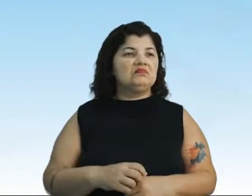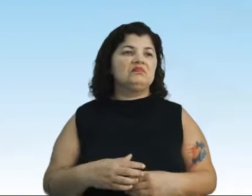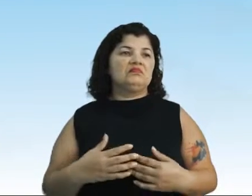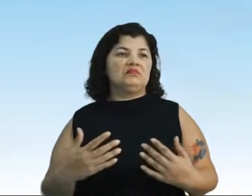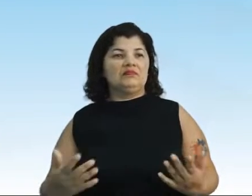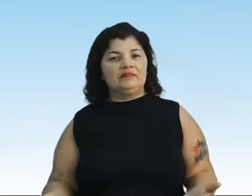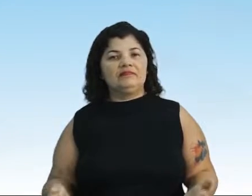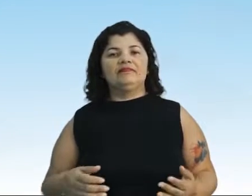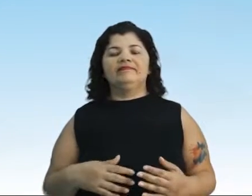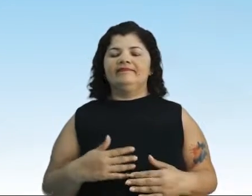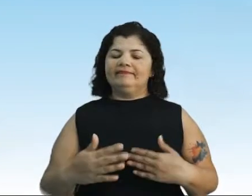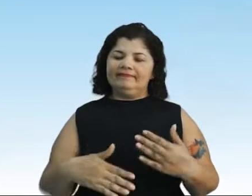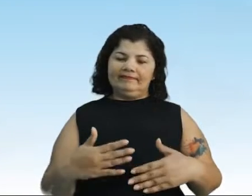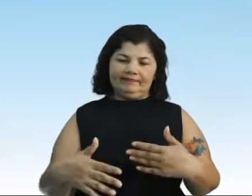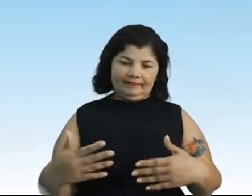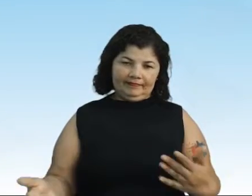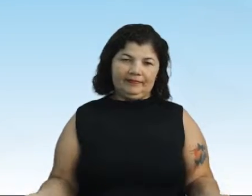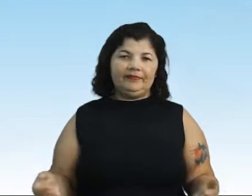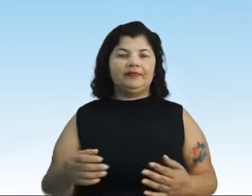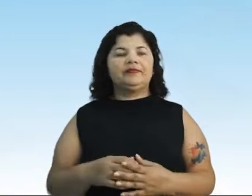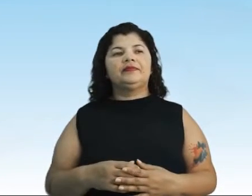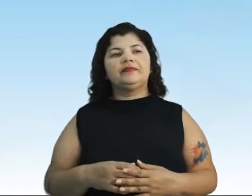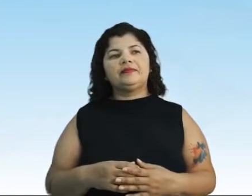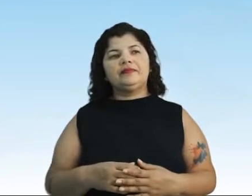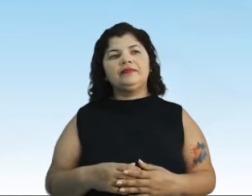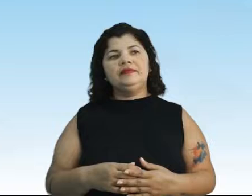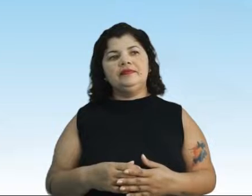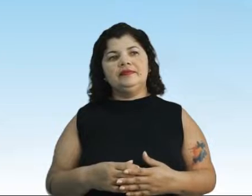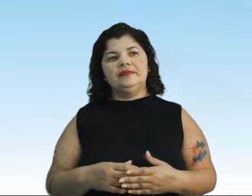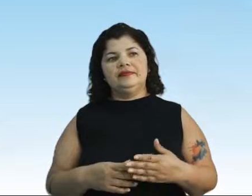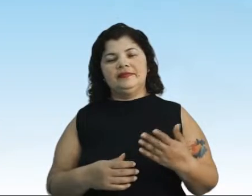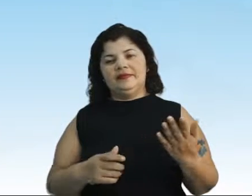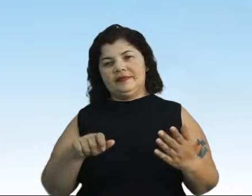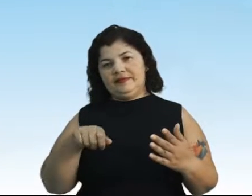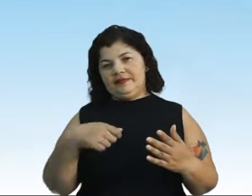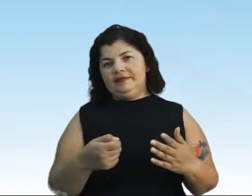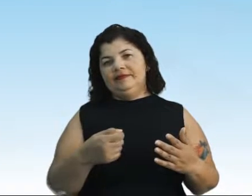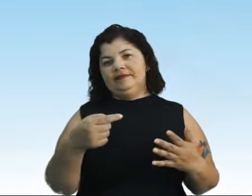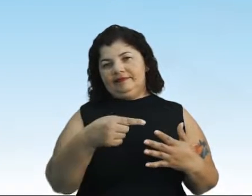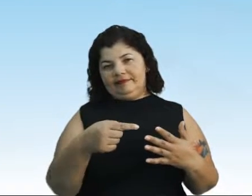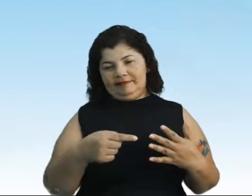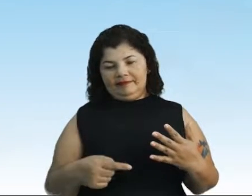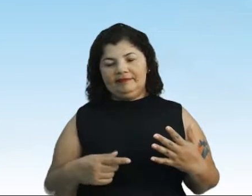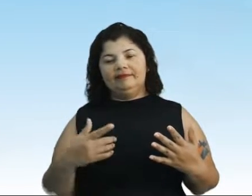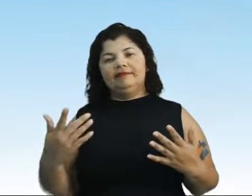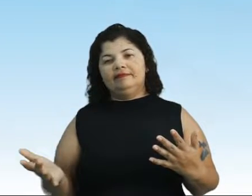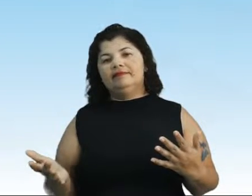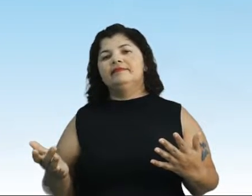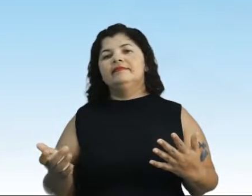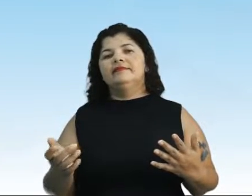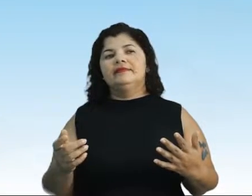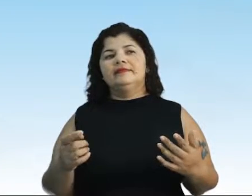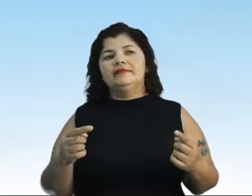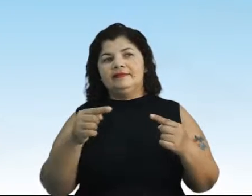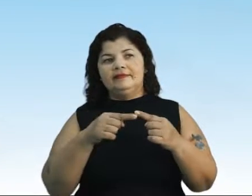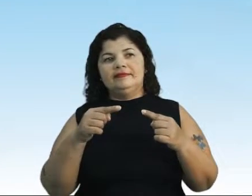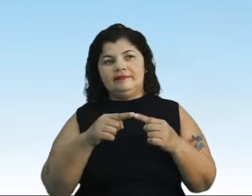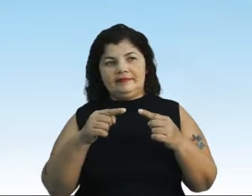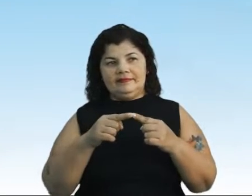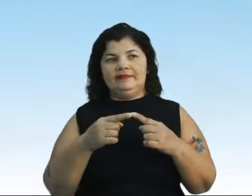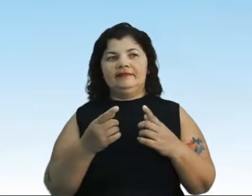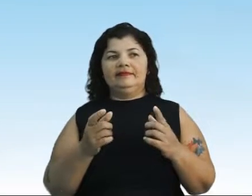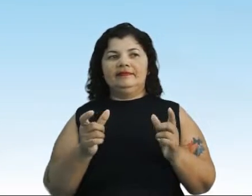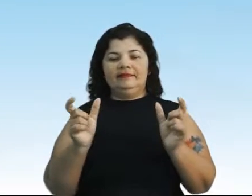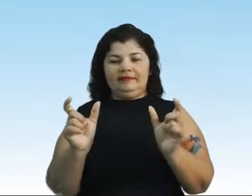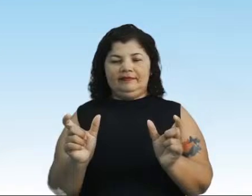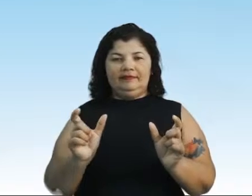fazer. E por aí vai, né? Então, esses são os sentidos básicos que a gente consegue se atentar. Então,